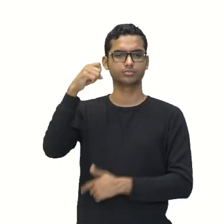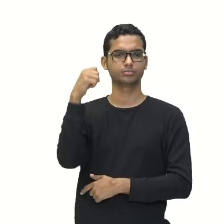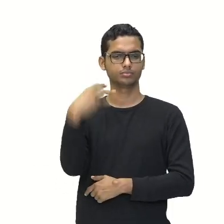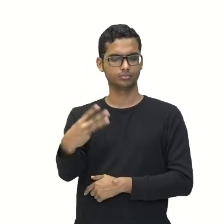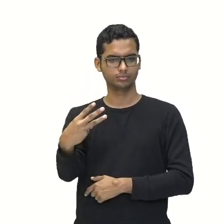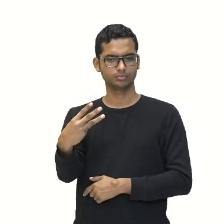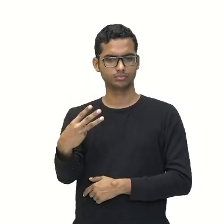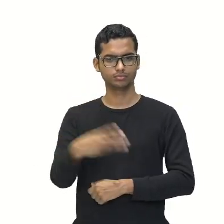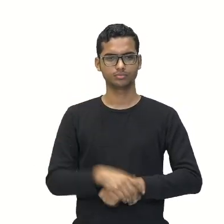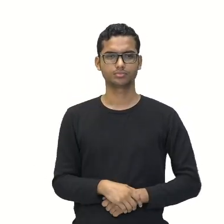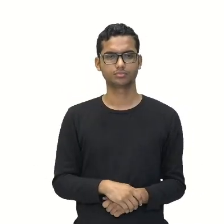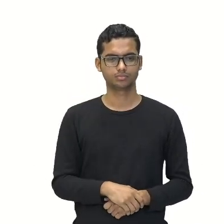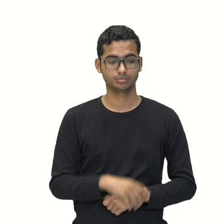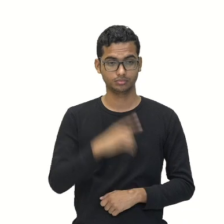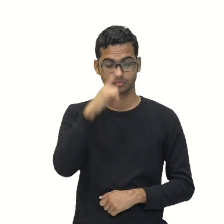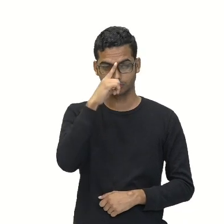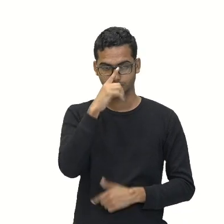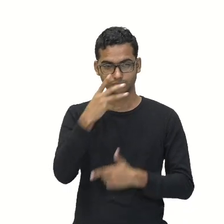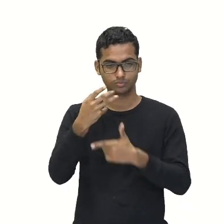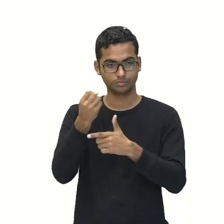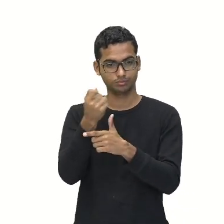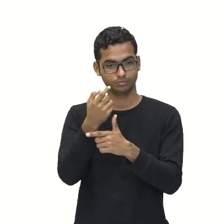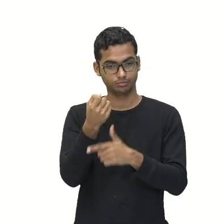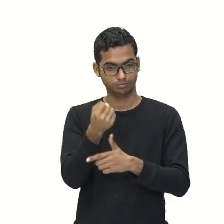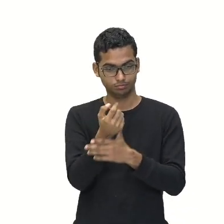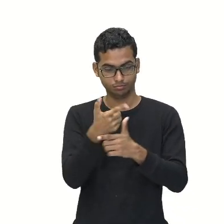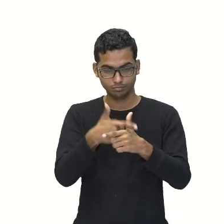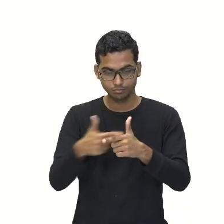vai passar a dividir